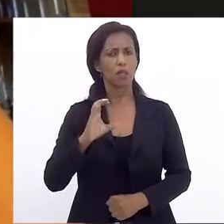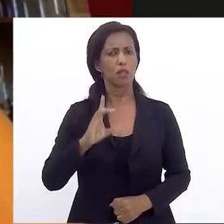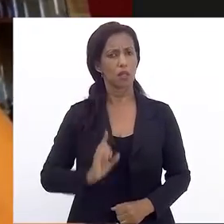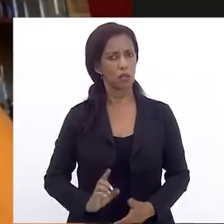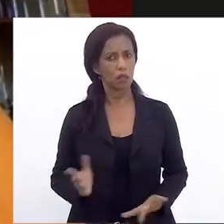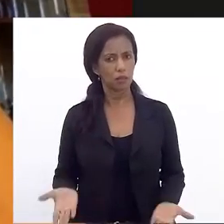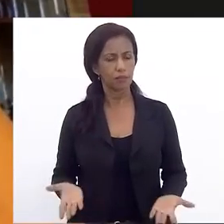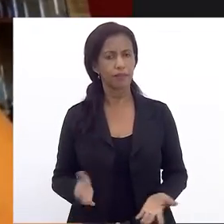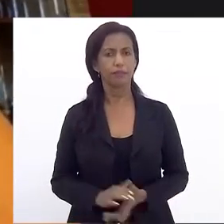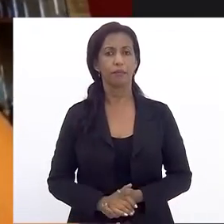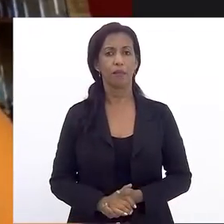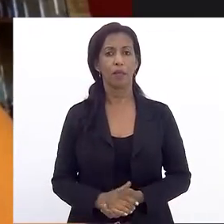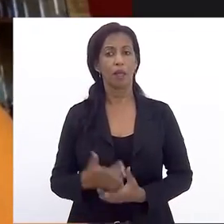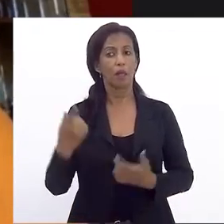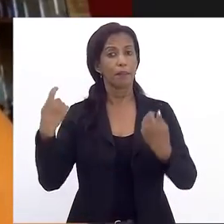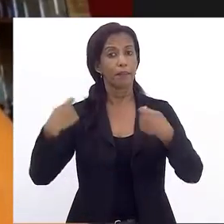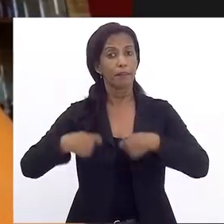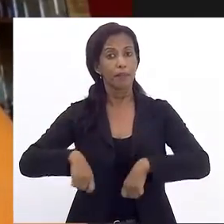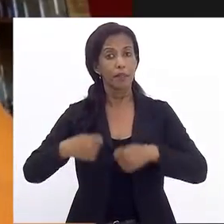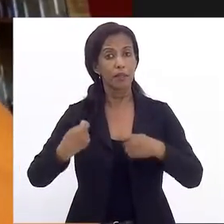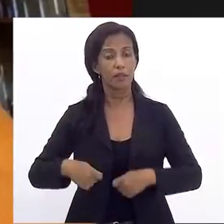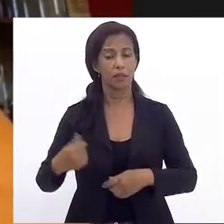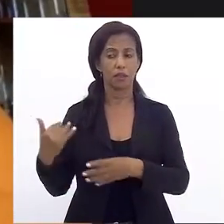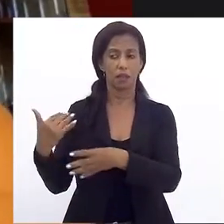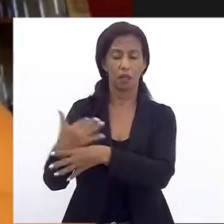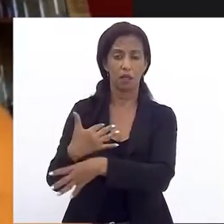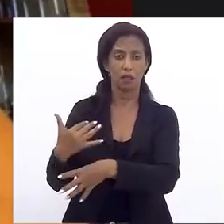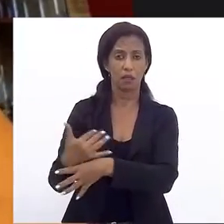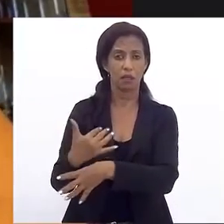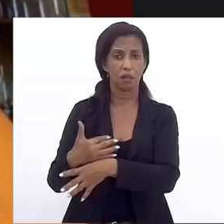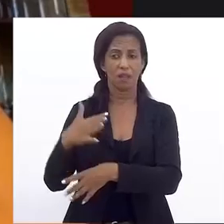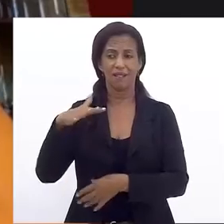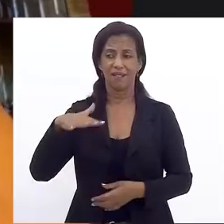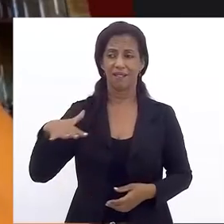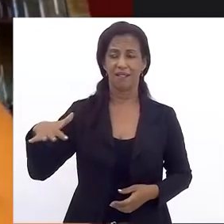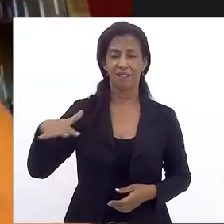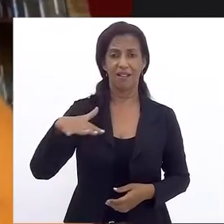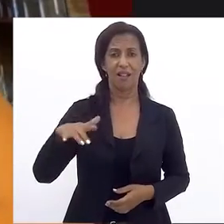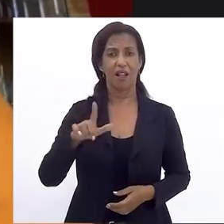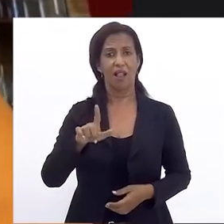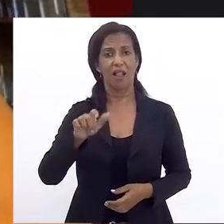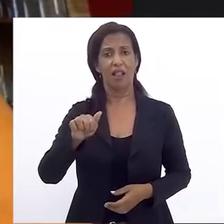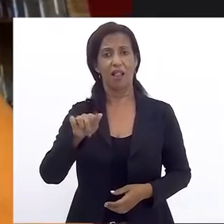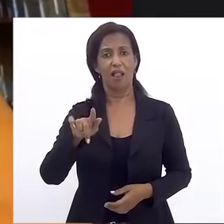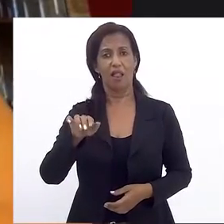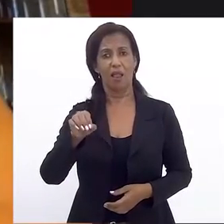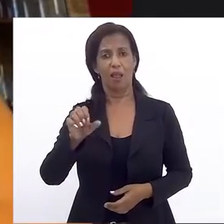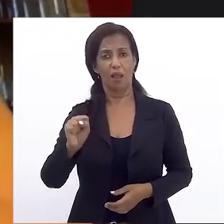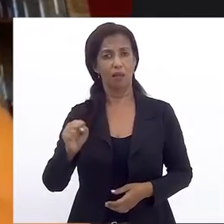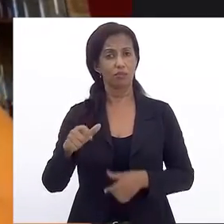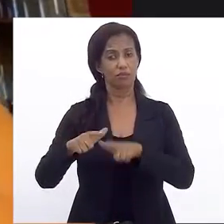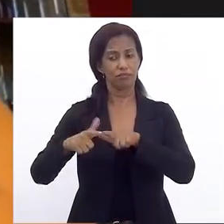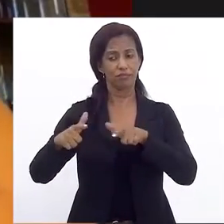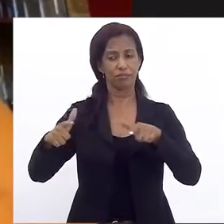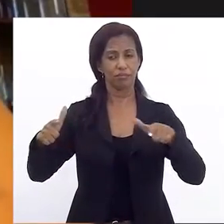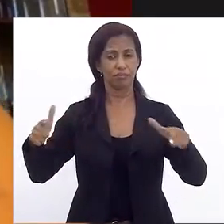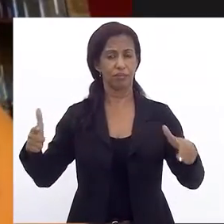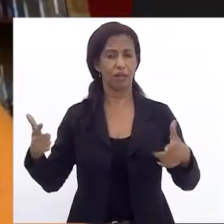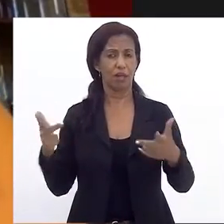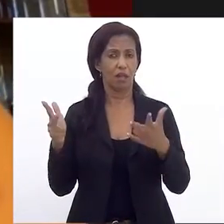há uma necessidade. A cidade, a região dos lagos está crescendo muito. Infelizmente, com ela vem a questão